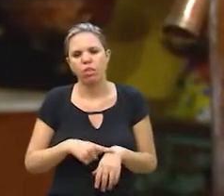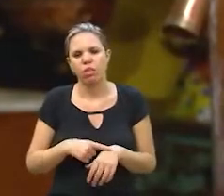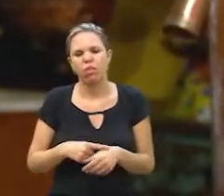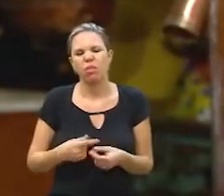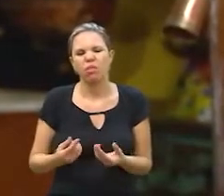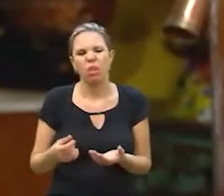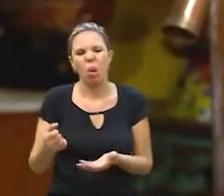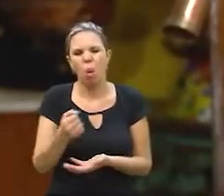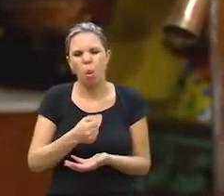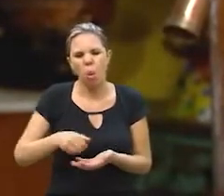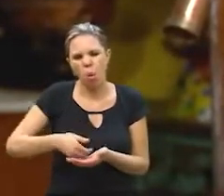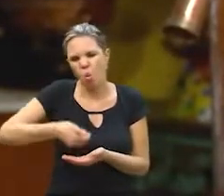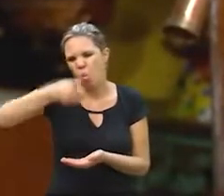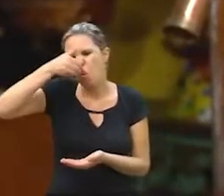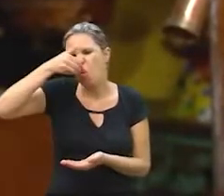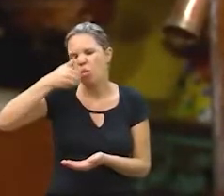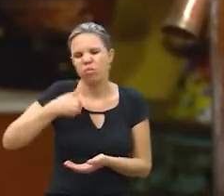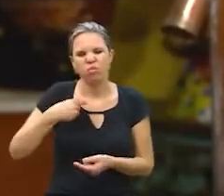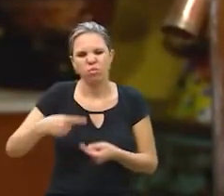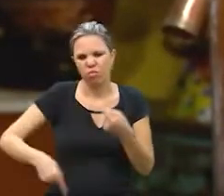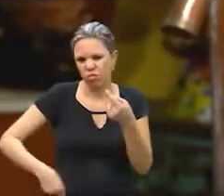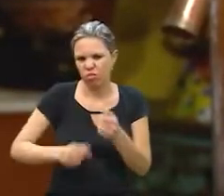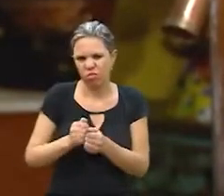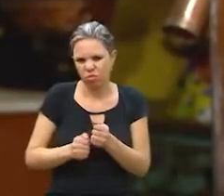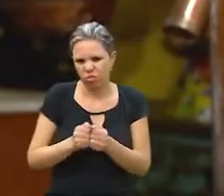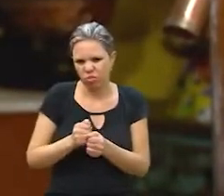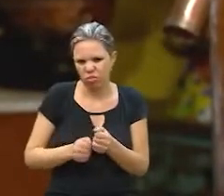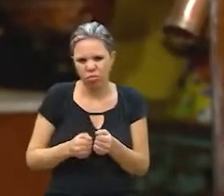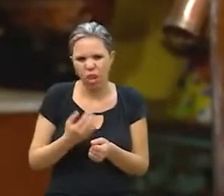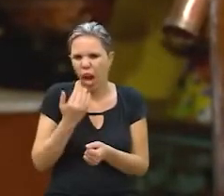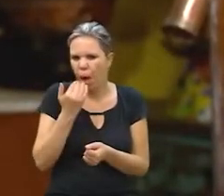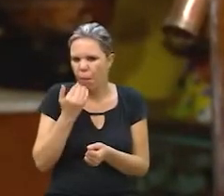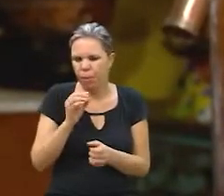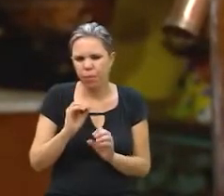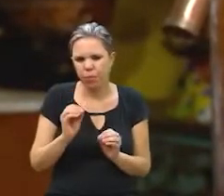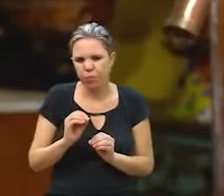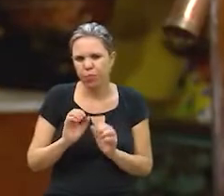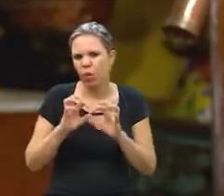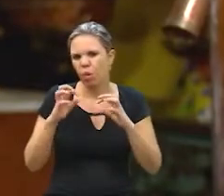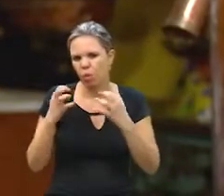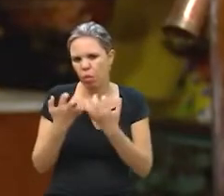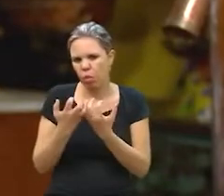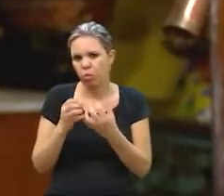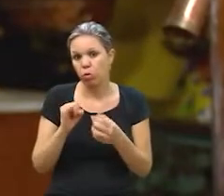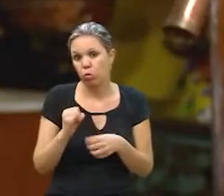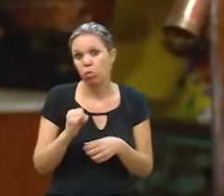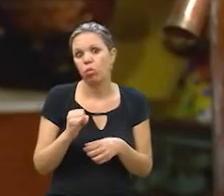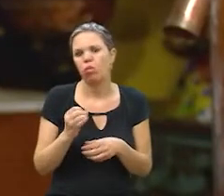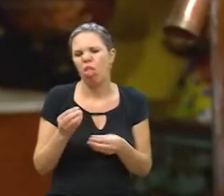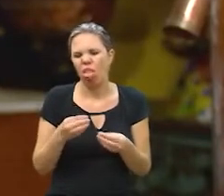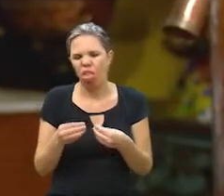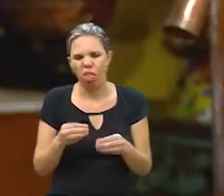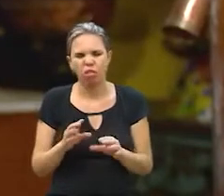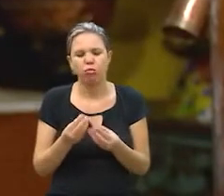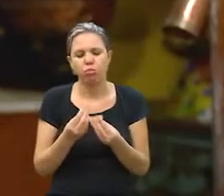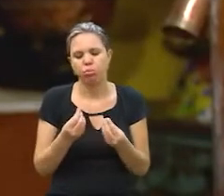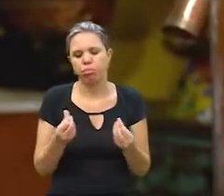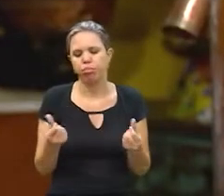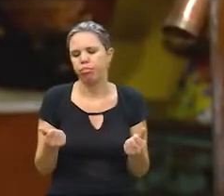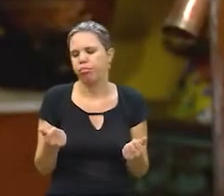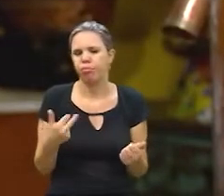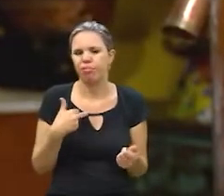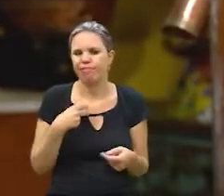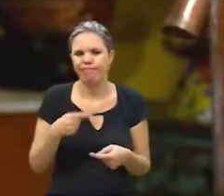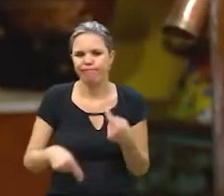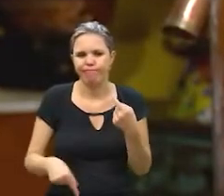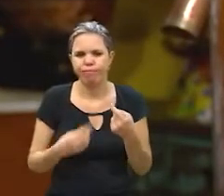sopa, na verdade, e você não sente o gosto do arroz, você não sente o arroz na sua boca. A abóbora também, se passar muito do ponto,